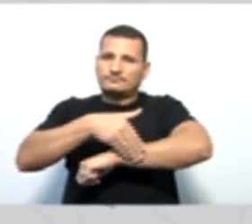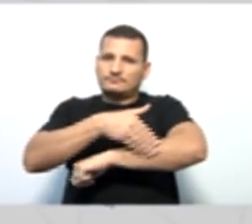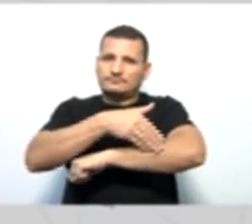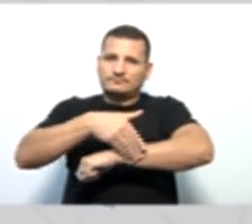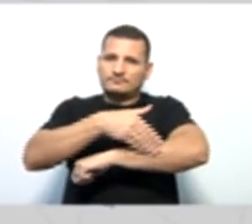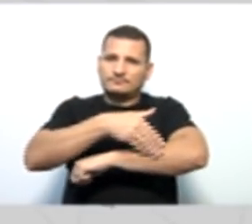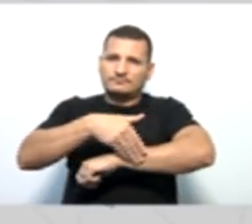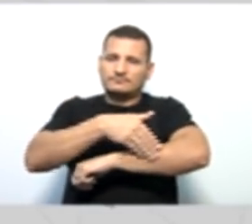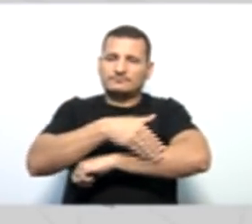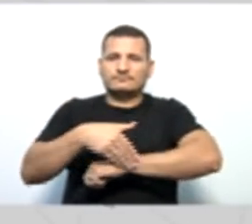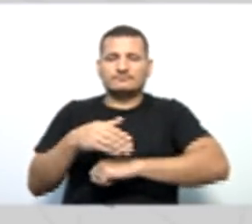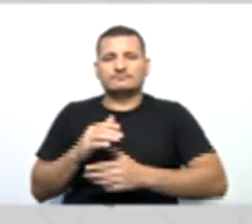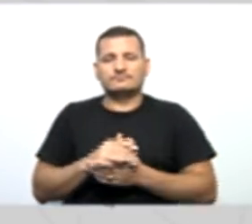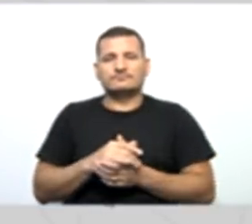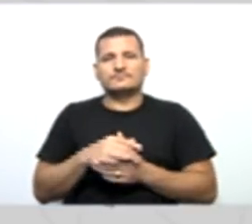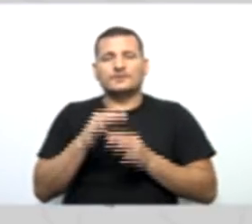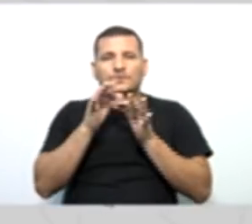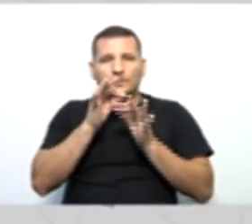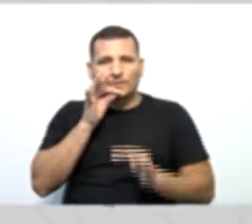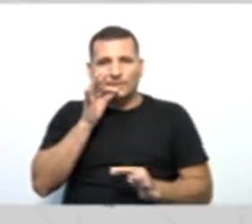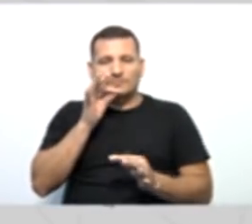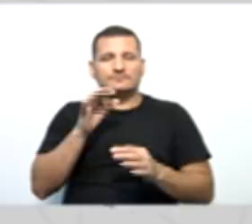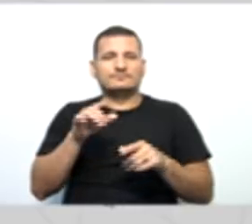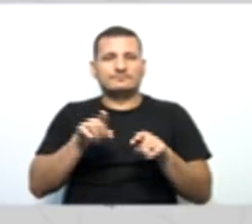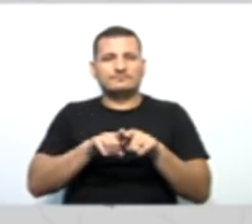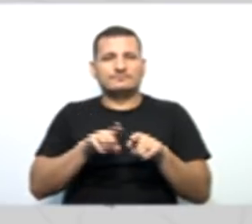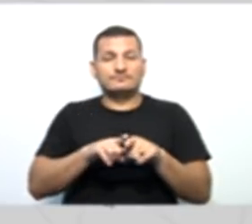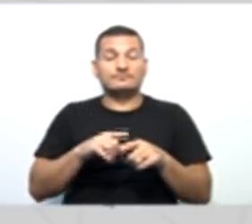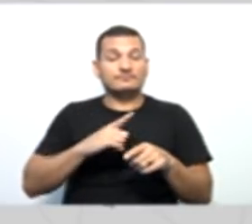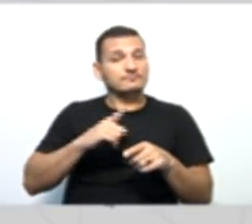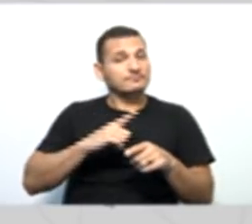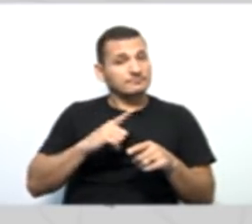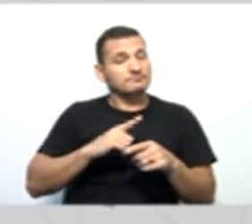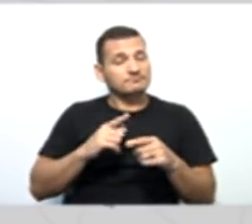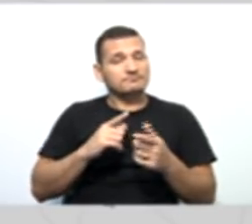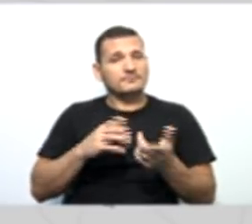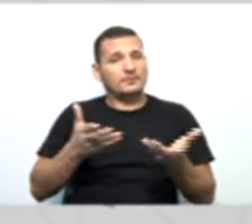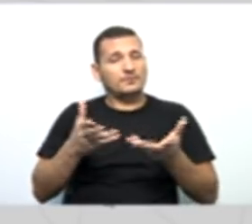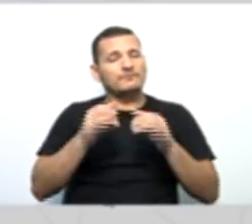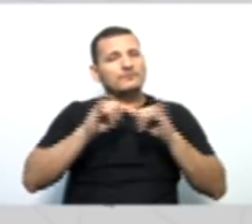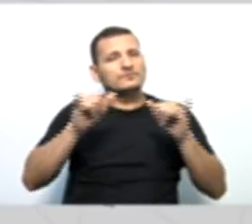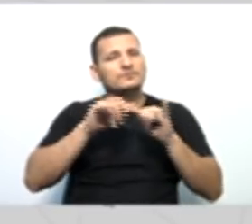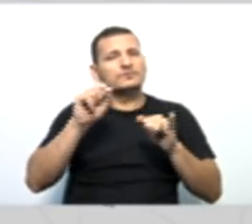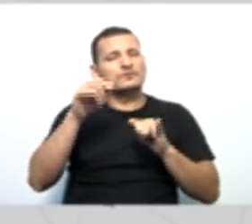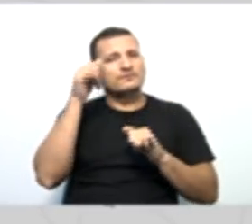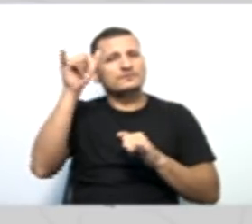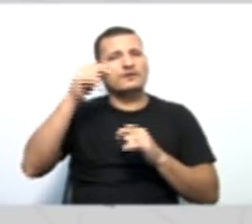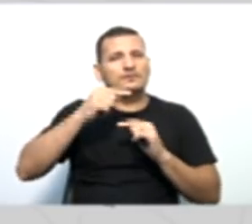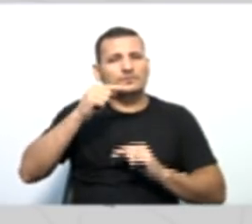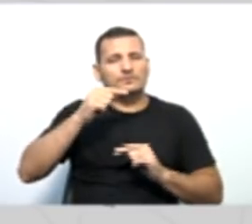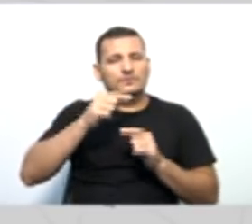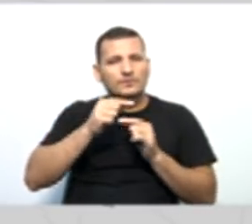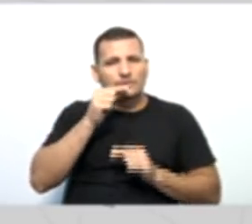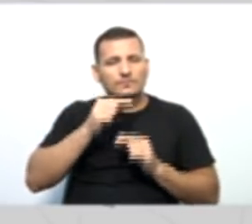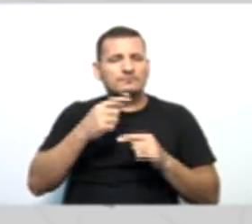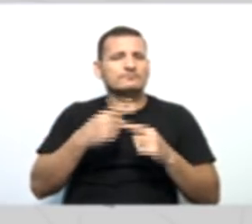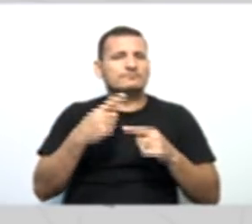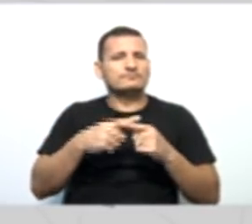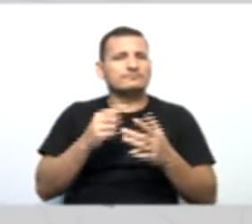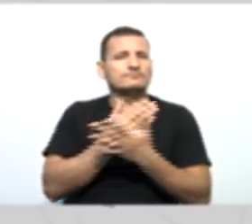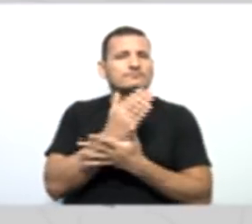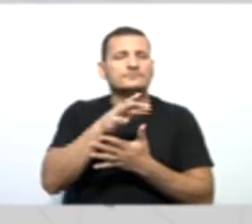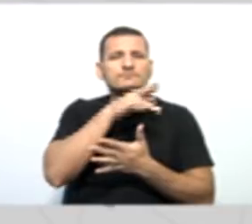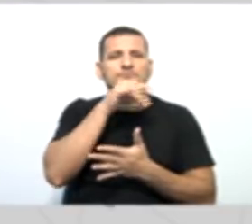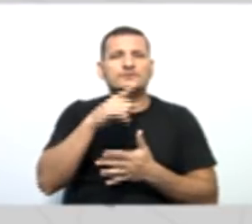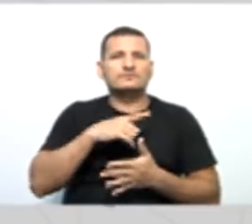na rua, o canudo. Olha, estão fazendo uma campanha para evitar o uso de canudo, acredita? Sabe por quê? Porque alguns animais engolem